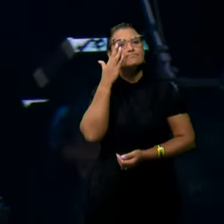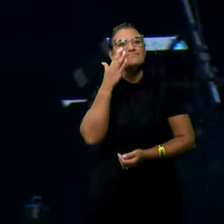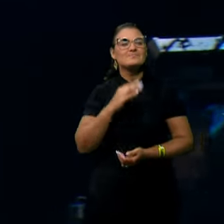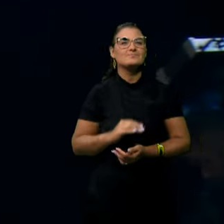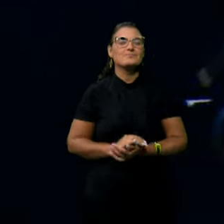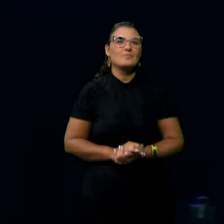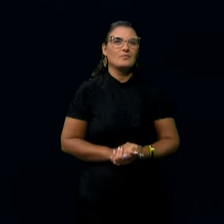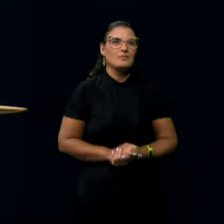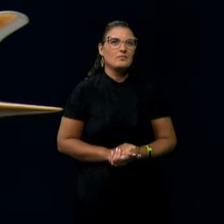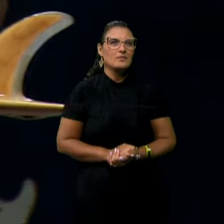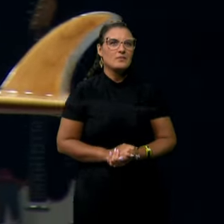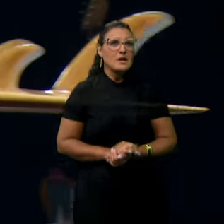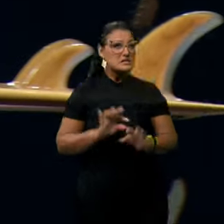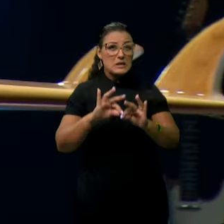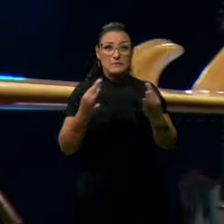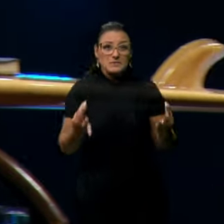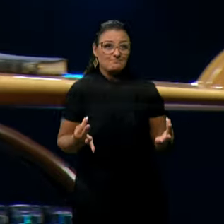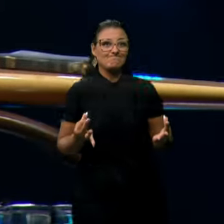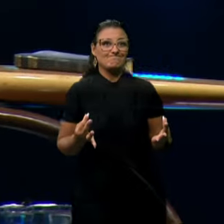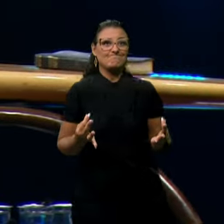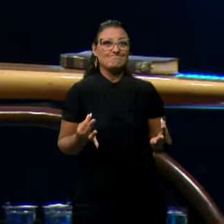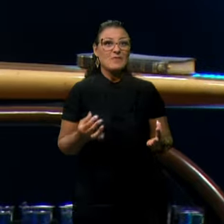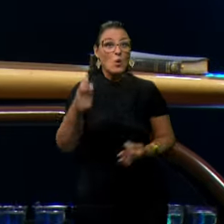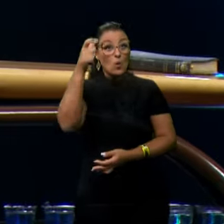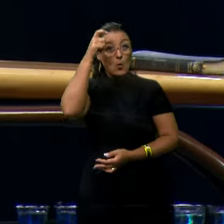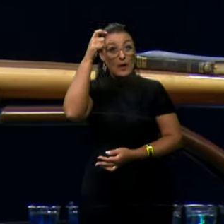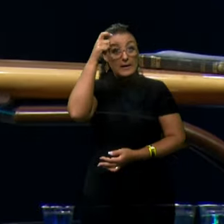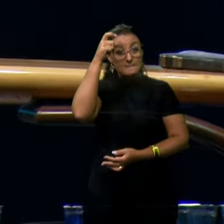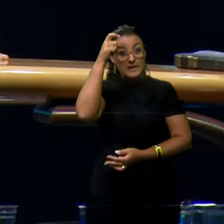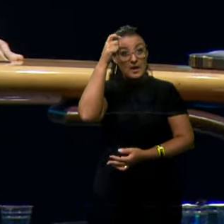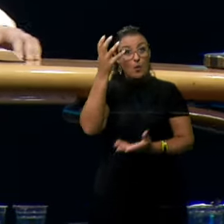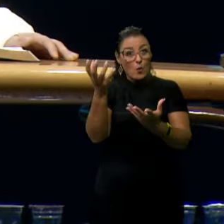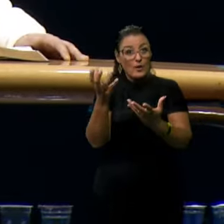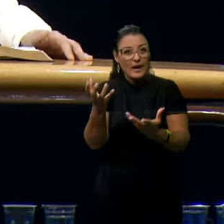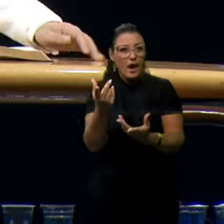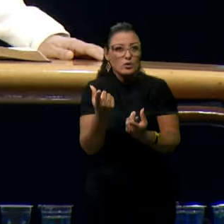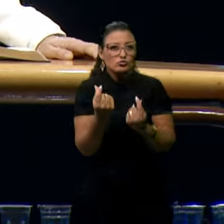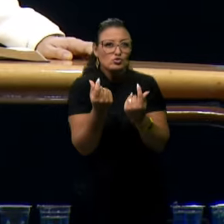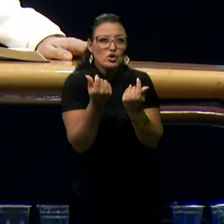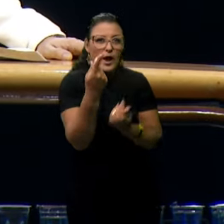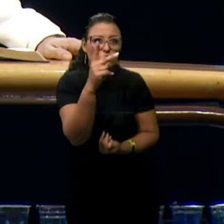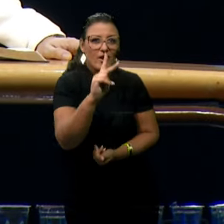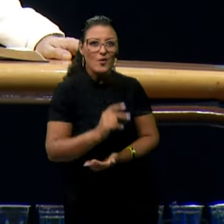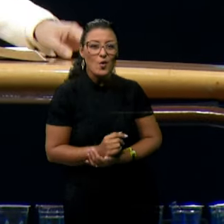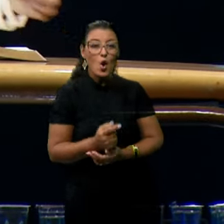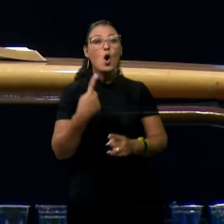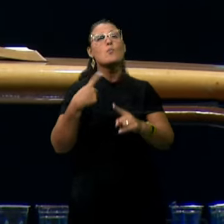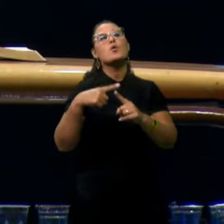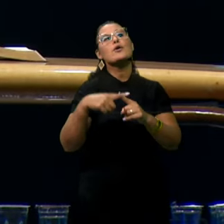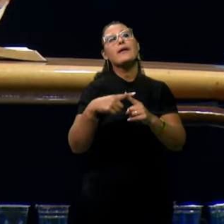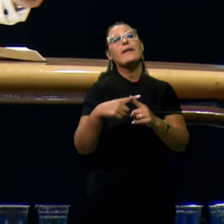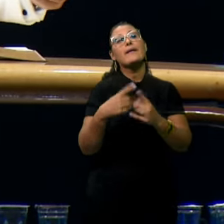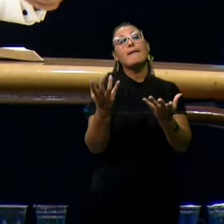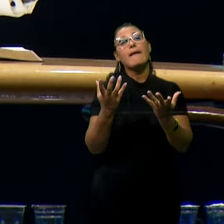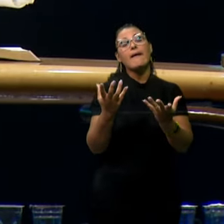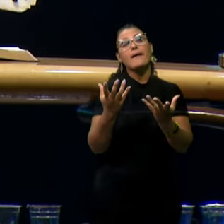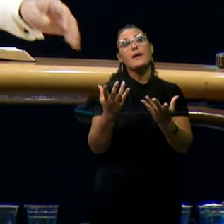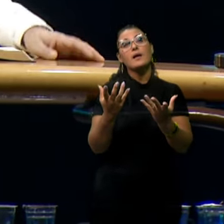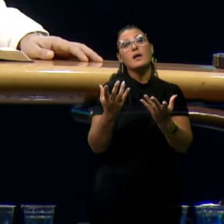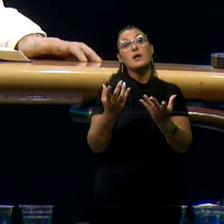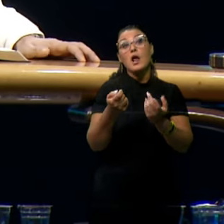e bem simples o inimigo quer seu dinheiro porque quero seu dinheiro porque quando elimina seu dinheiro